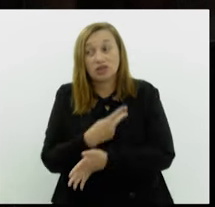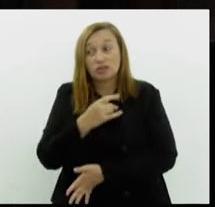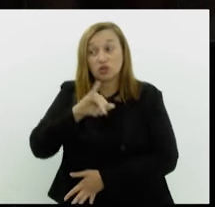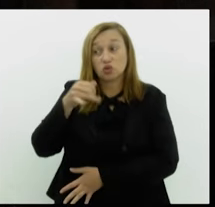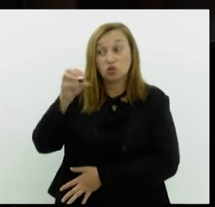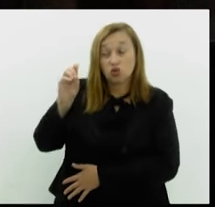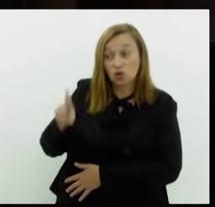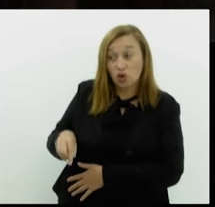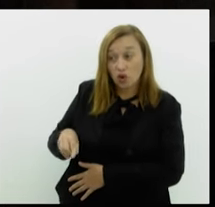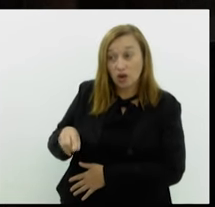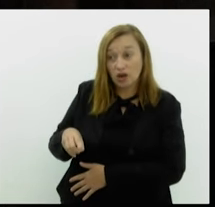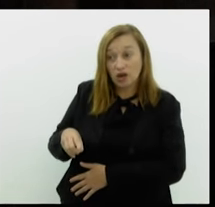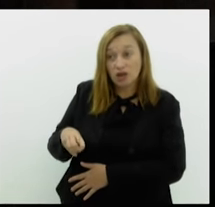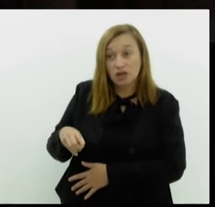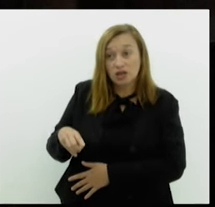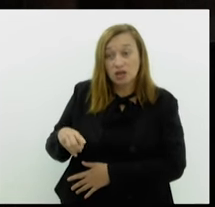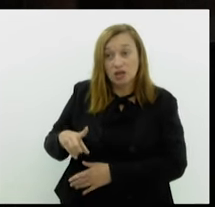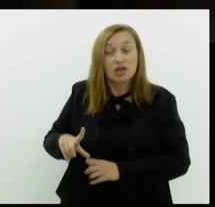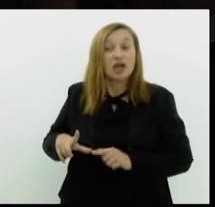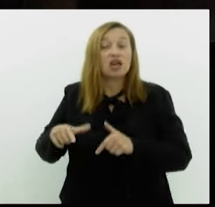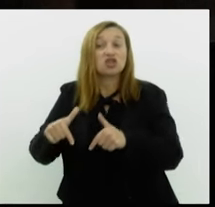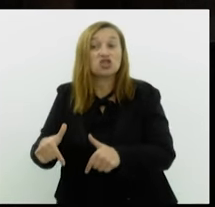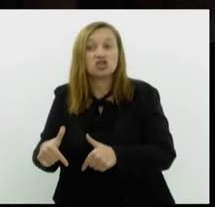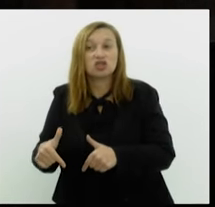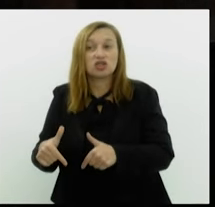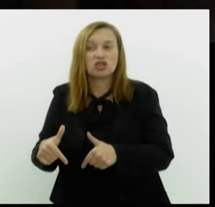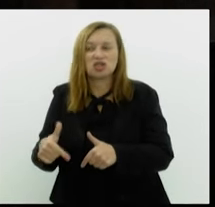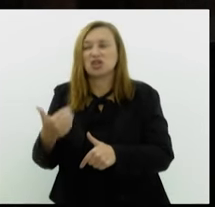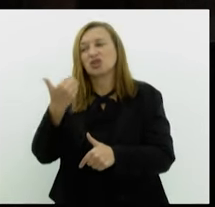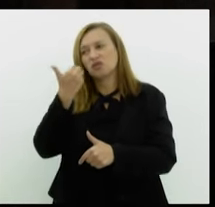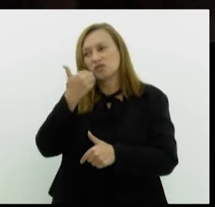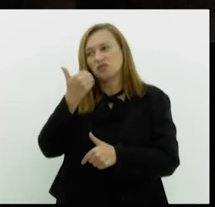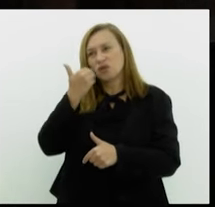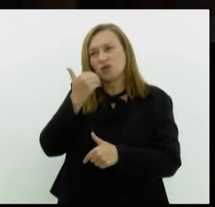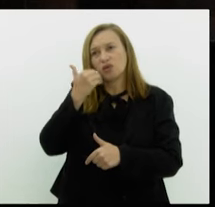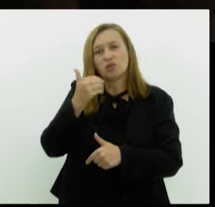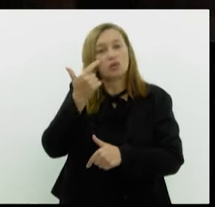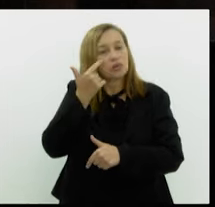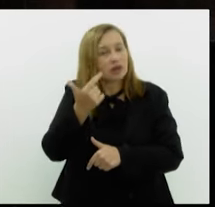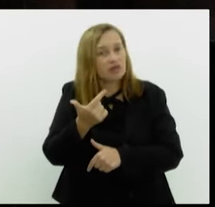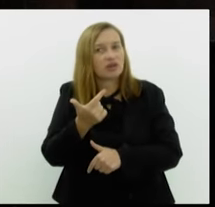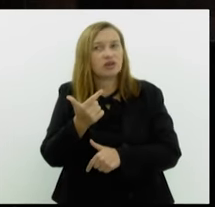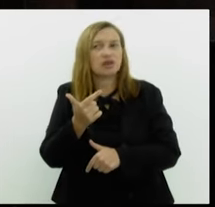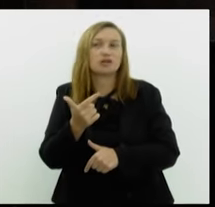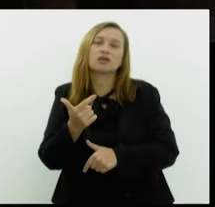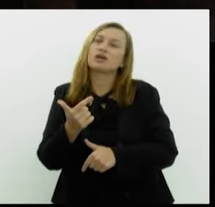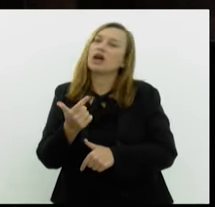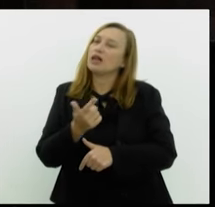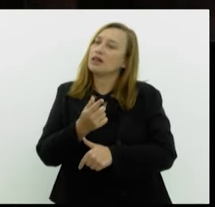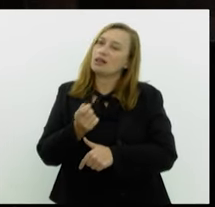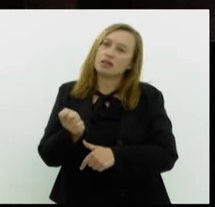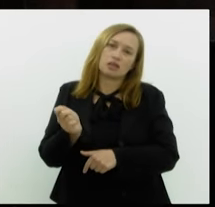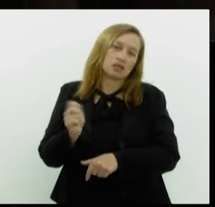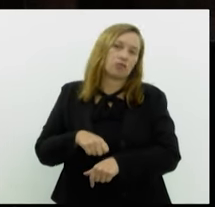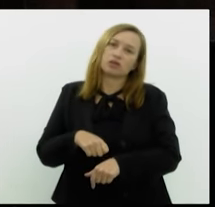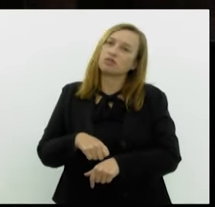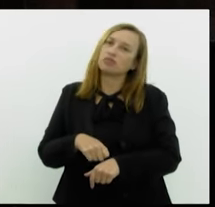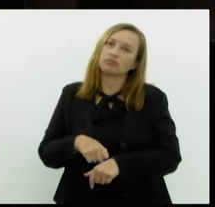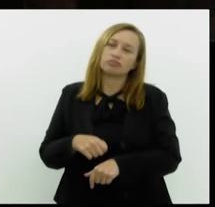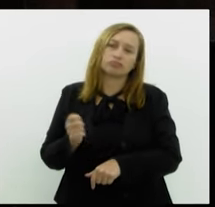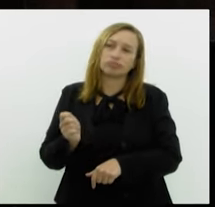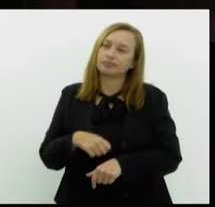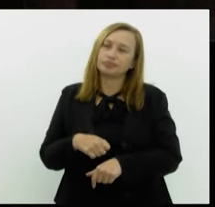e explorar de uma maneira absolutamente vergonhosa, como está sendo explorada, aí não dá. Aí não